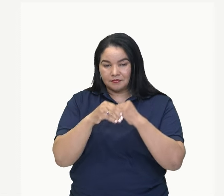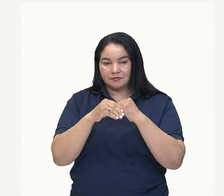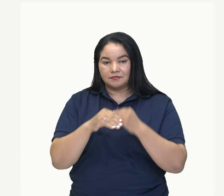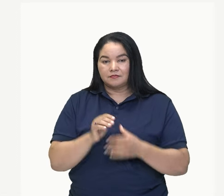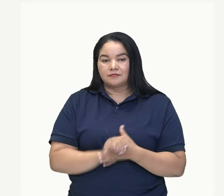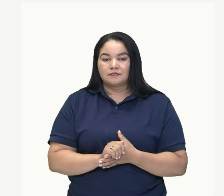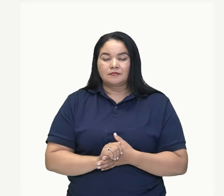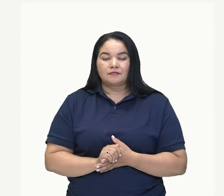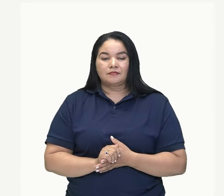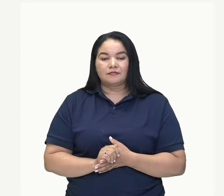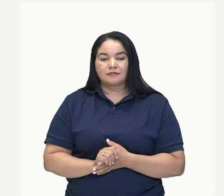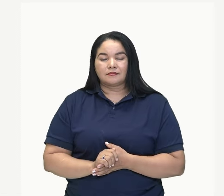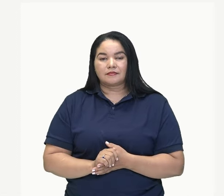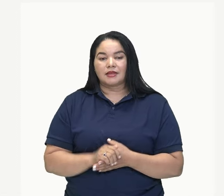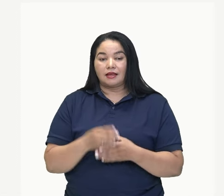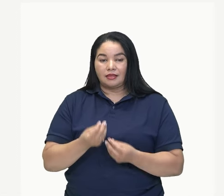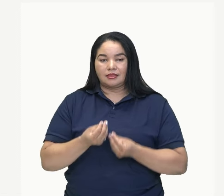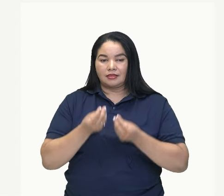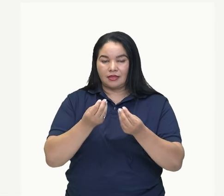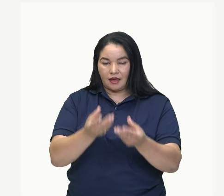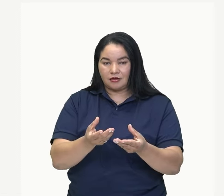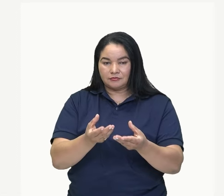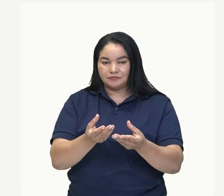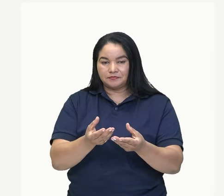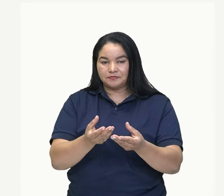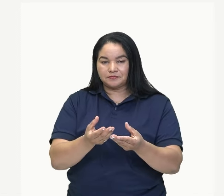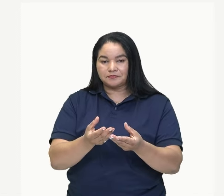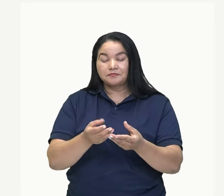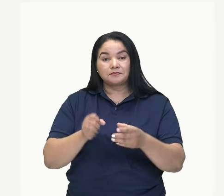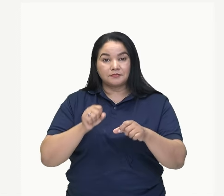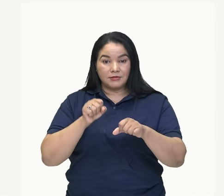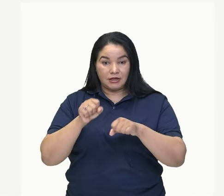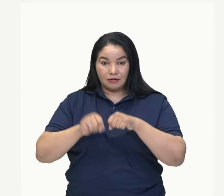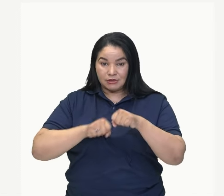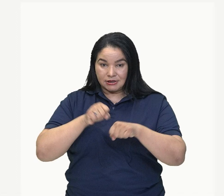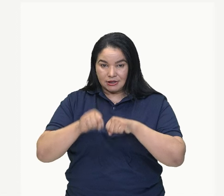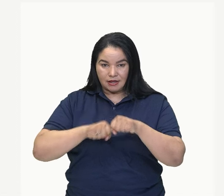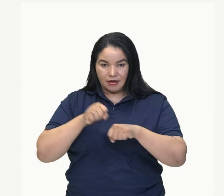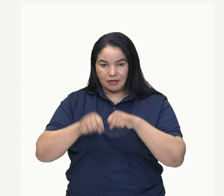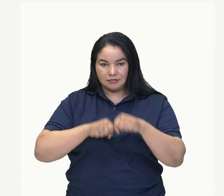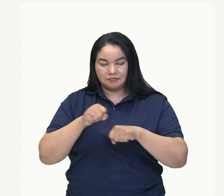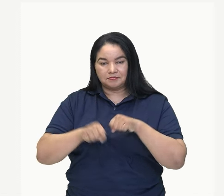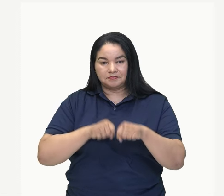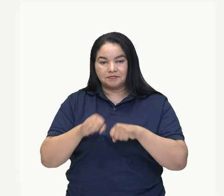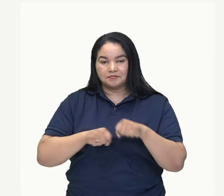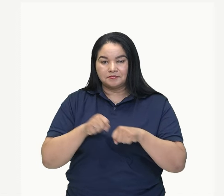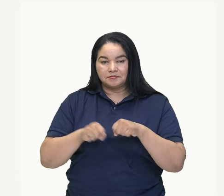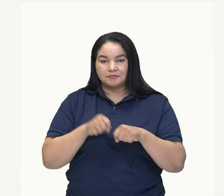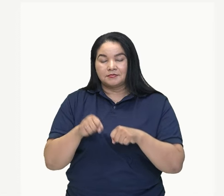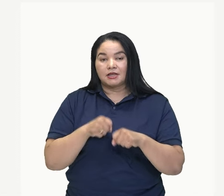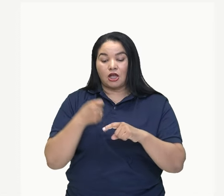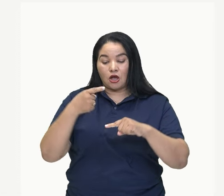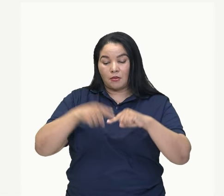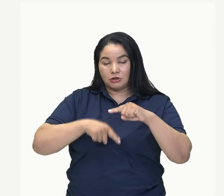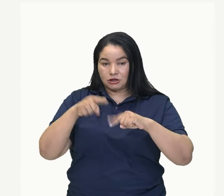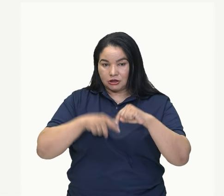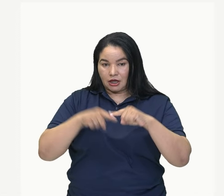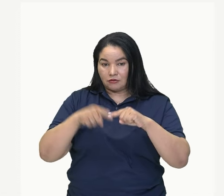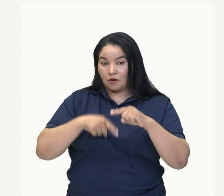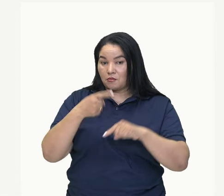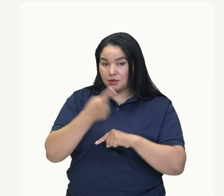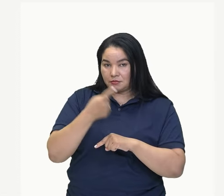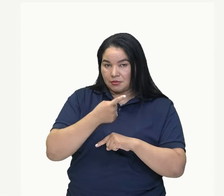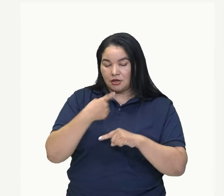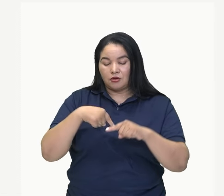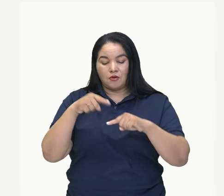Daí, bom, deram uma bicicleta. Então, este é o meu primeiro objeto, o meu primeiro complemento, e é um